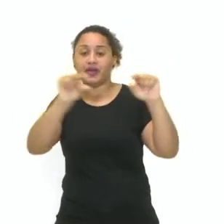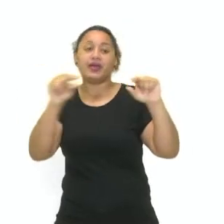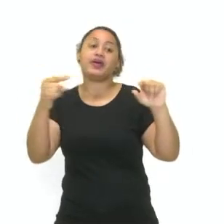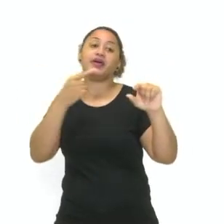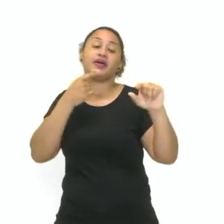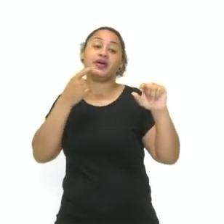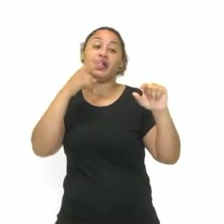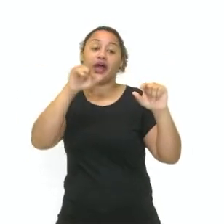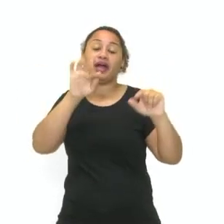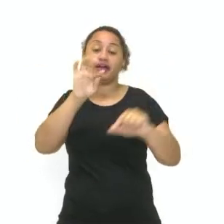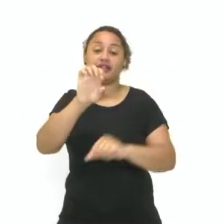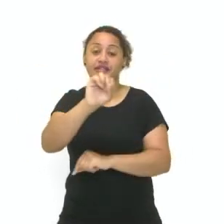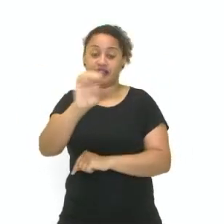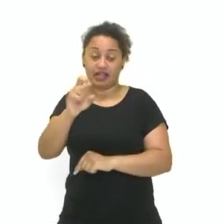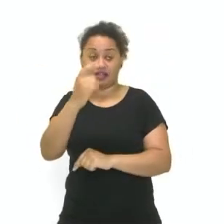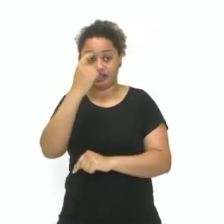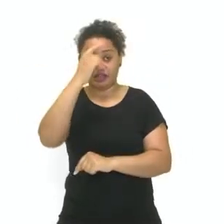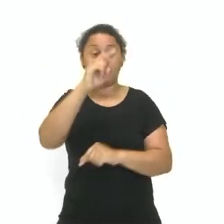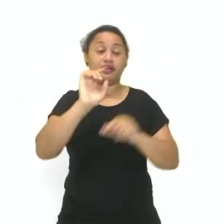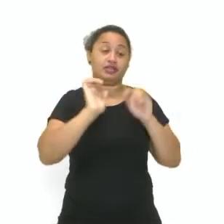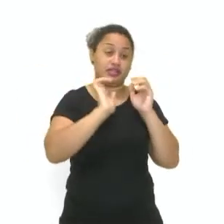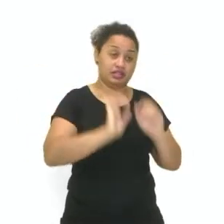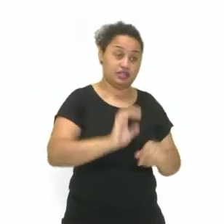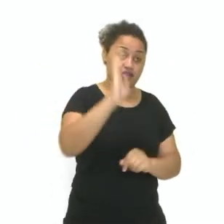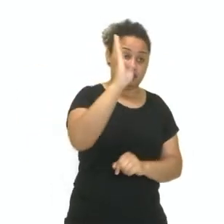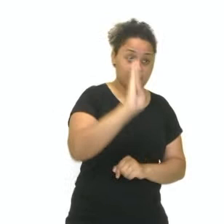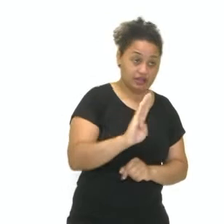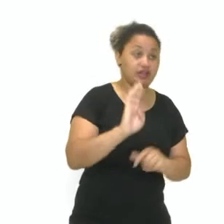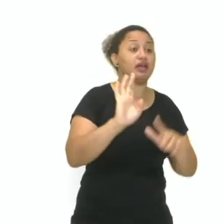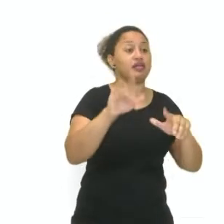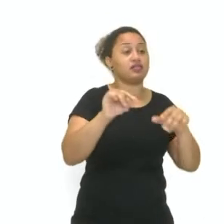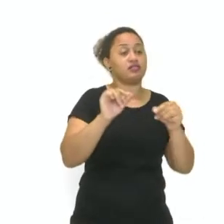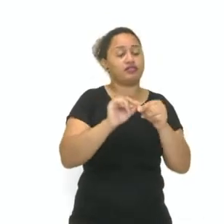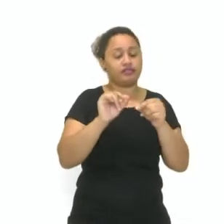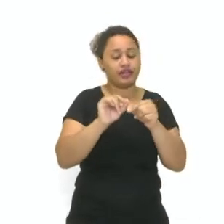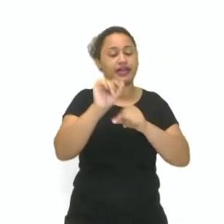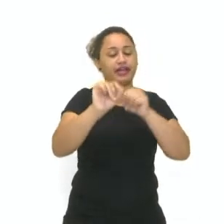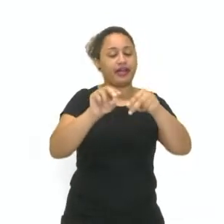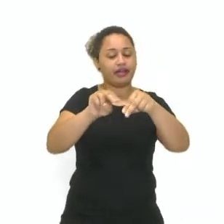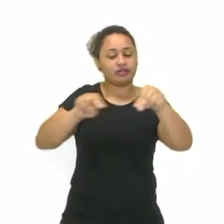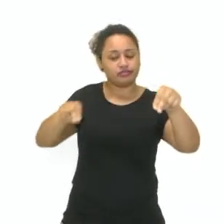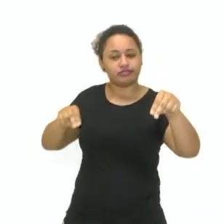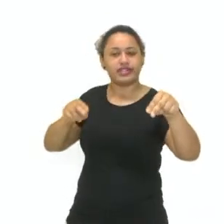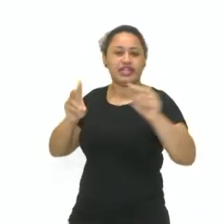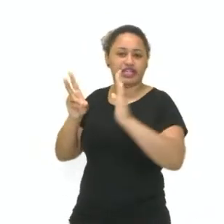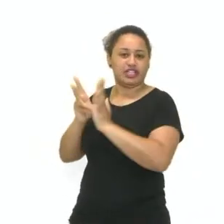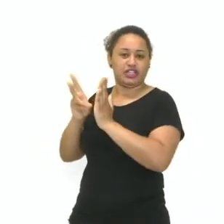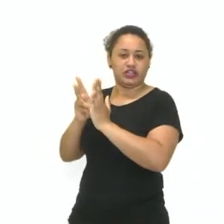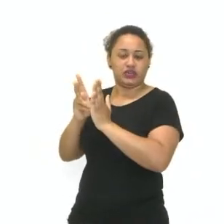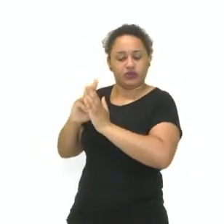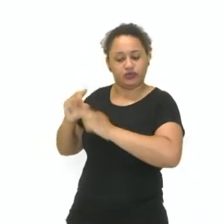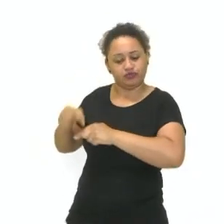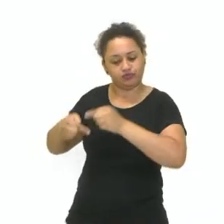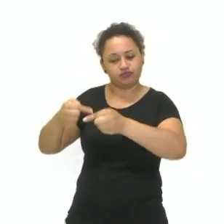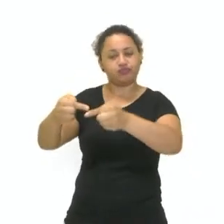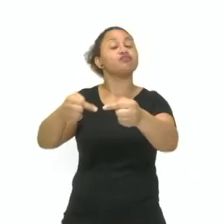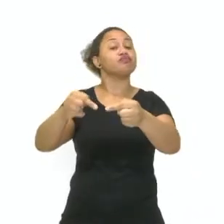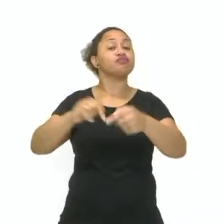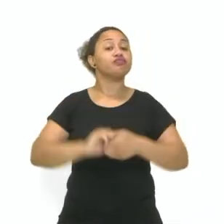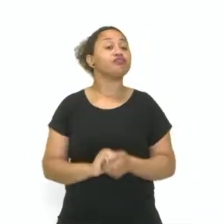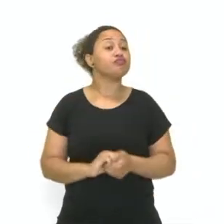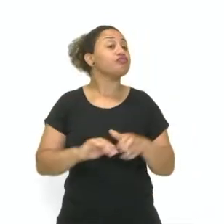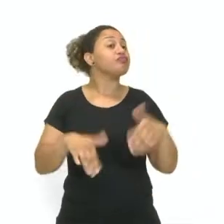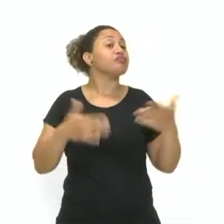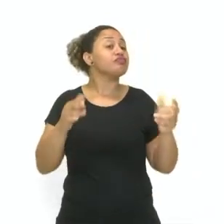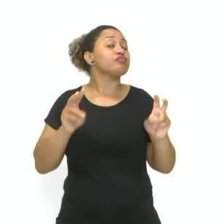tese. Cidadania brasileira necessariamente formada por índio-descendentes. Então, a tese desse